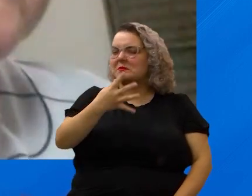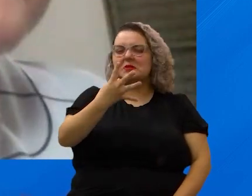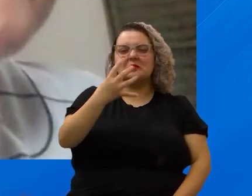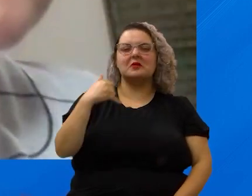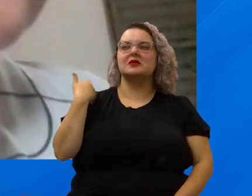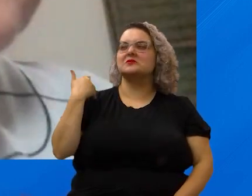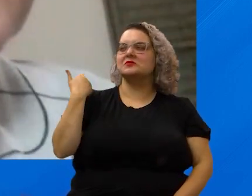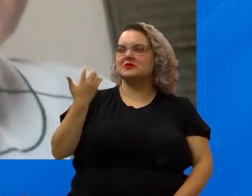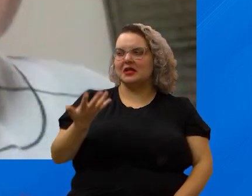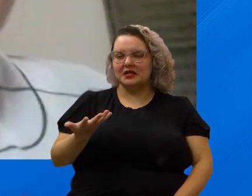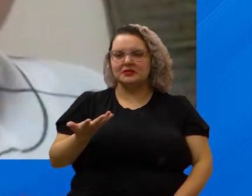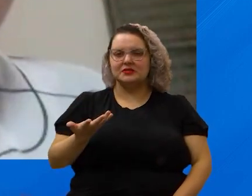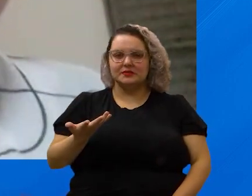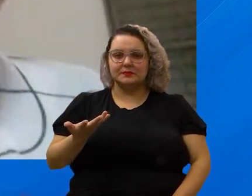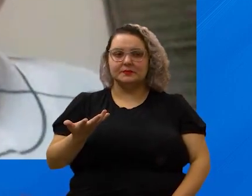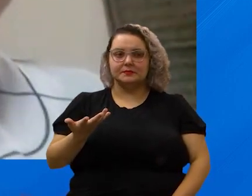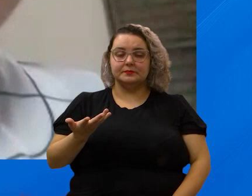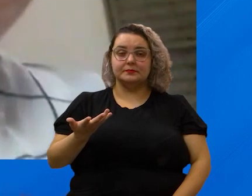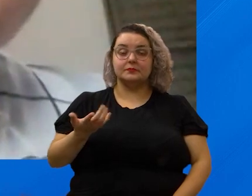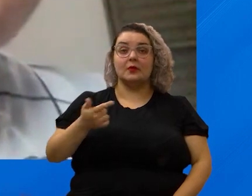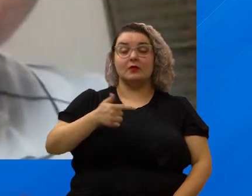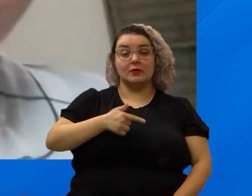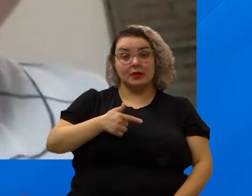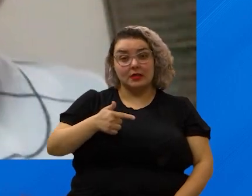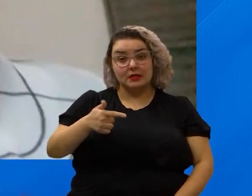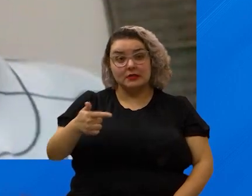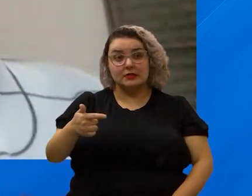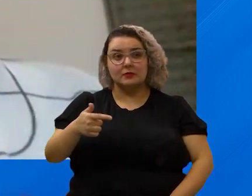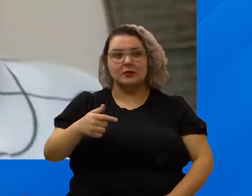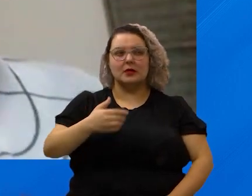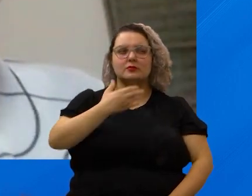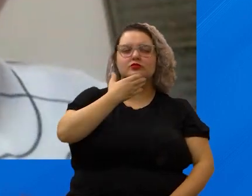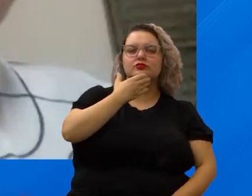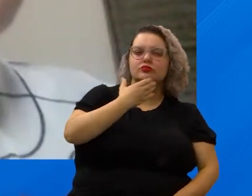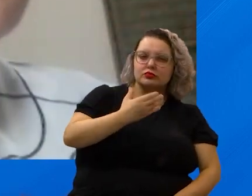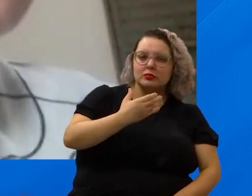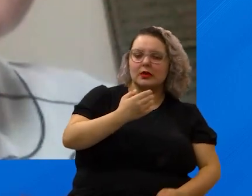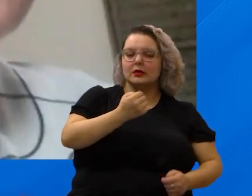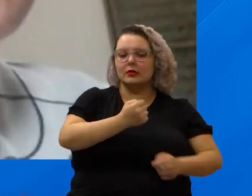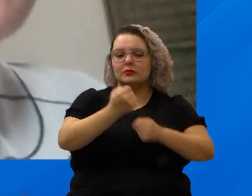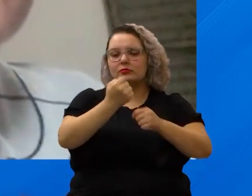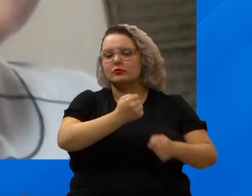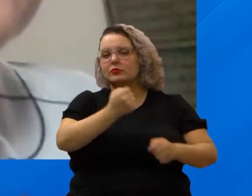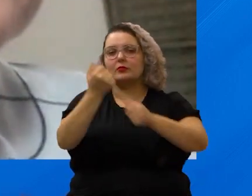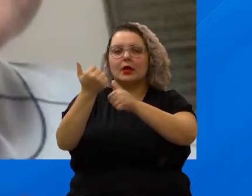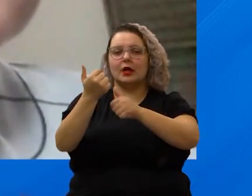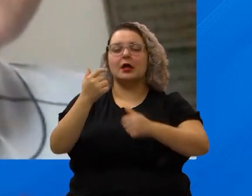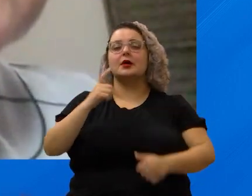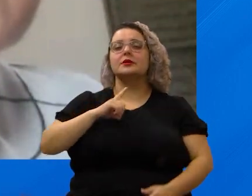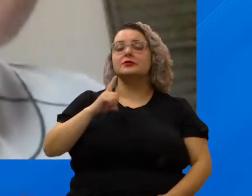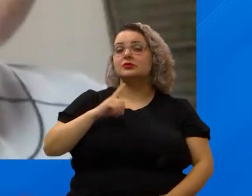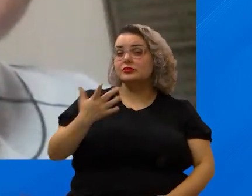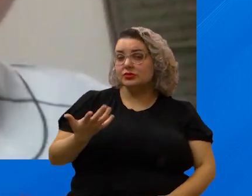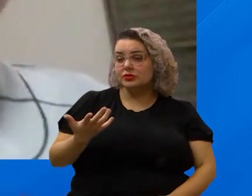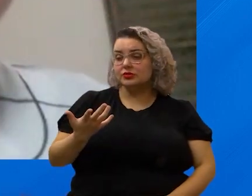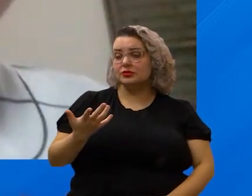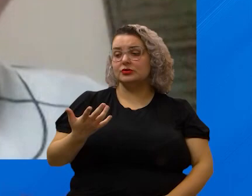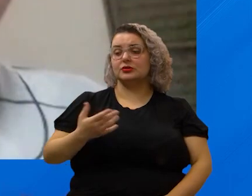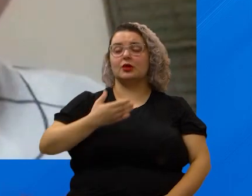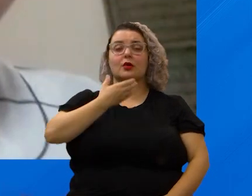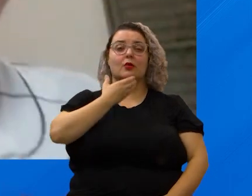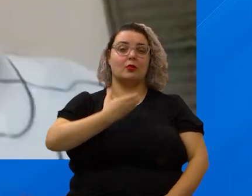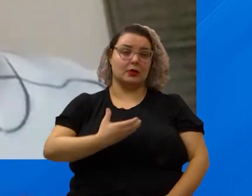4 anos. Foi na semana entre o Natal e o Ano Novo e nós tínhamos passado